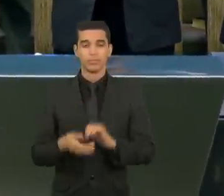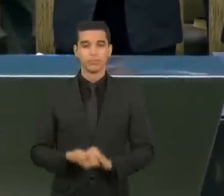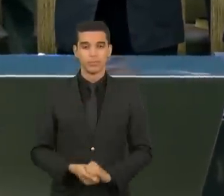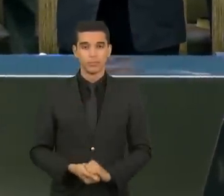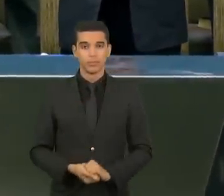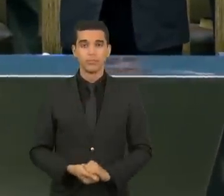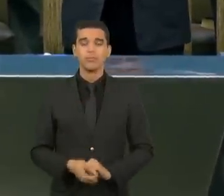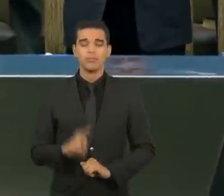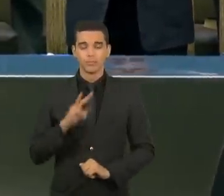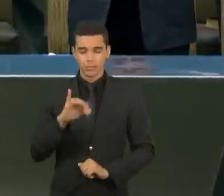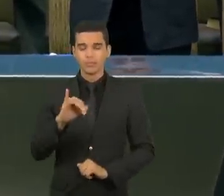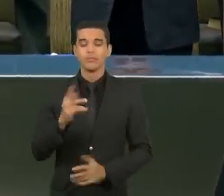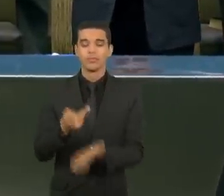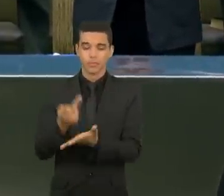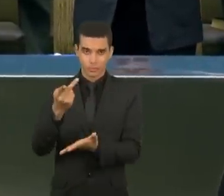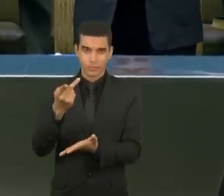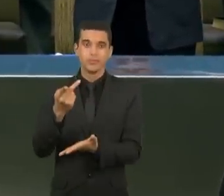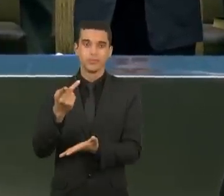Vai acontecer.